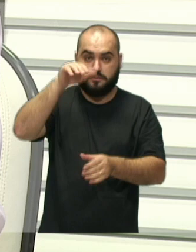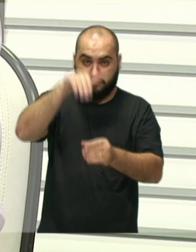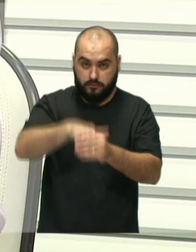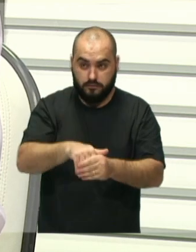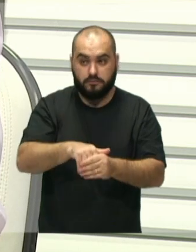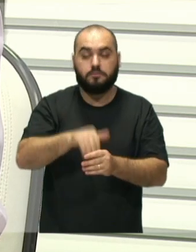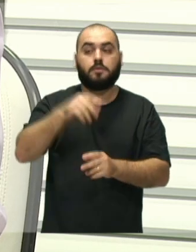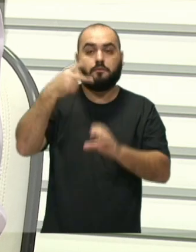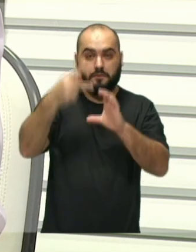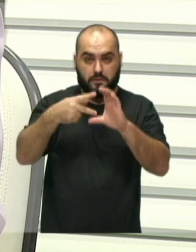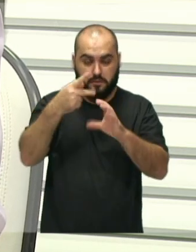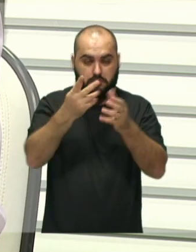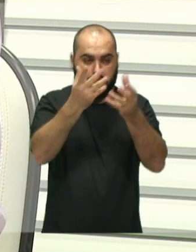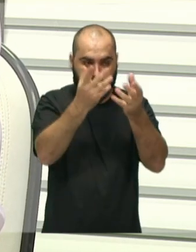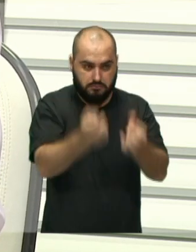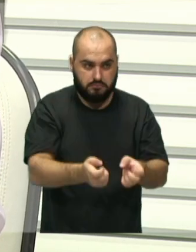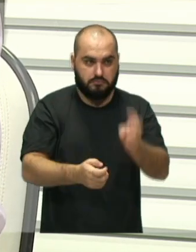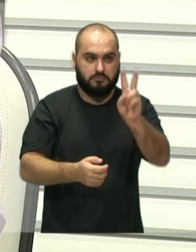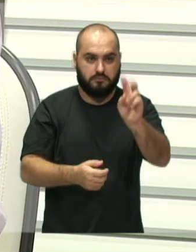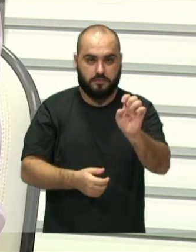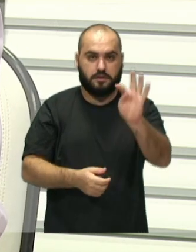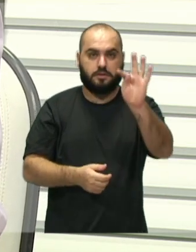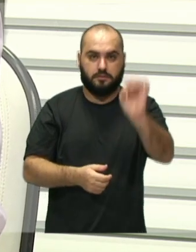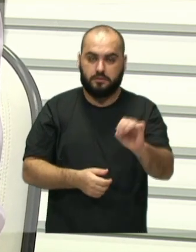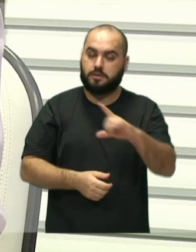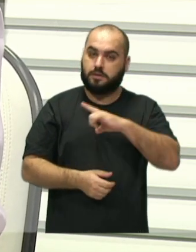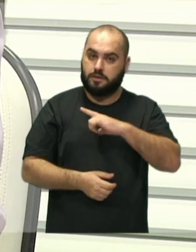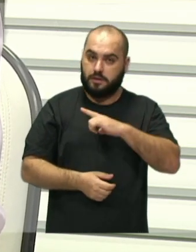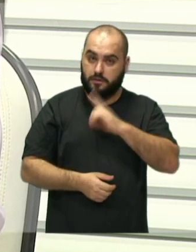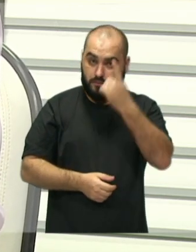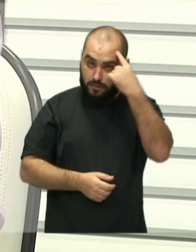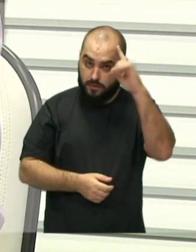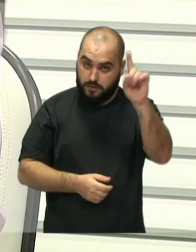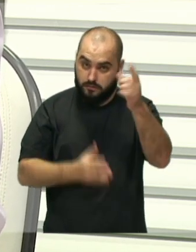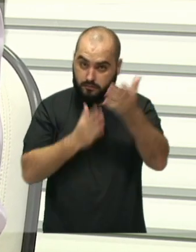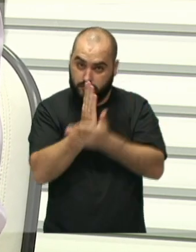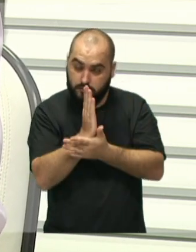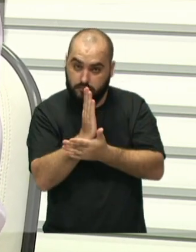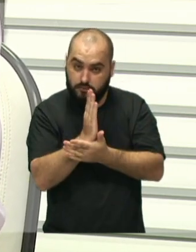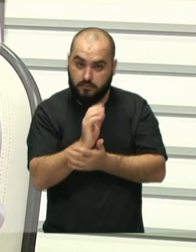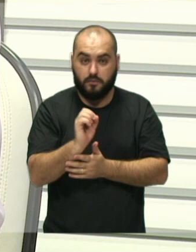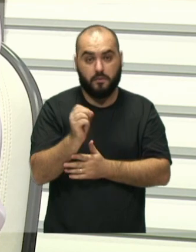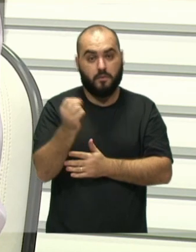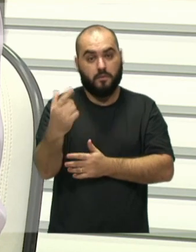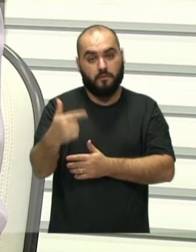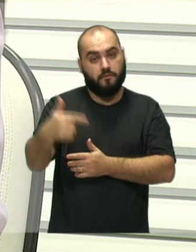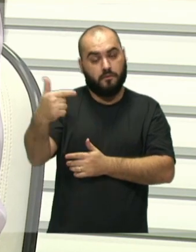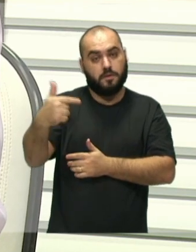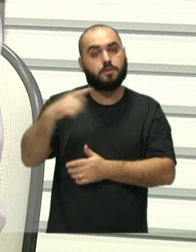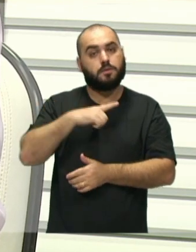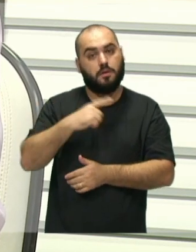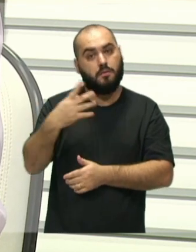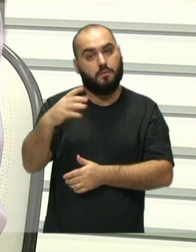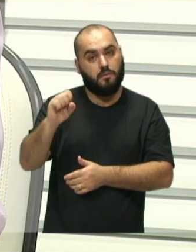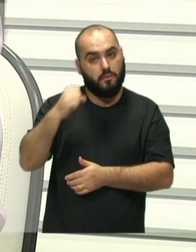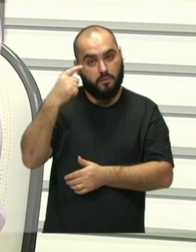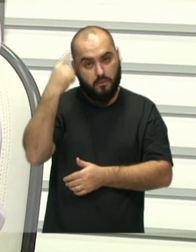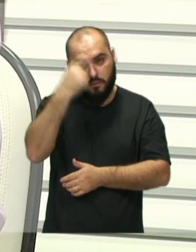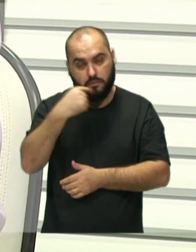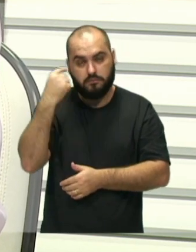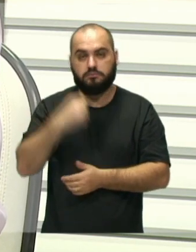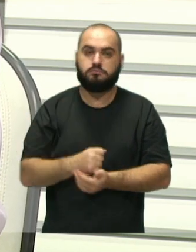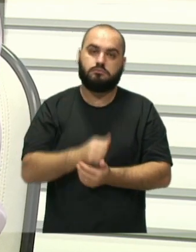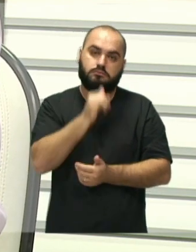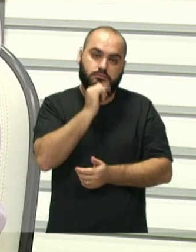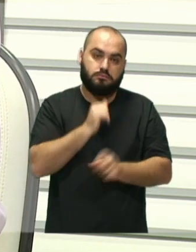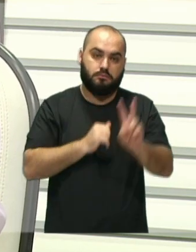veto E aí a presidência tem 24 horas para provar ou se não aprovar o vice tem 48 horas e Se